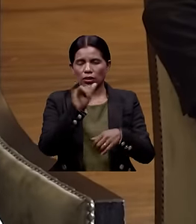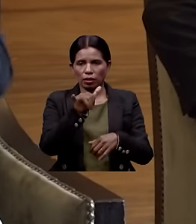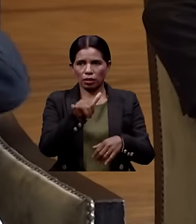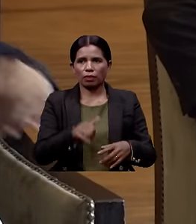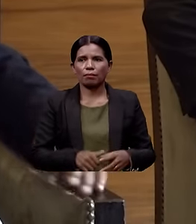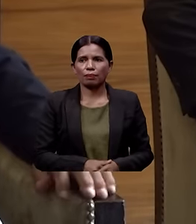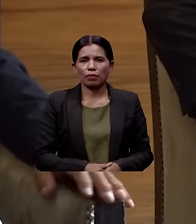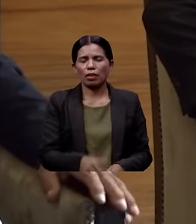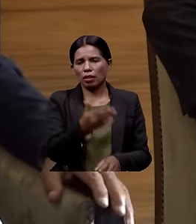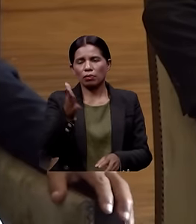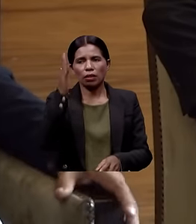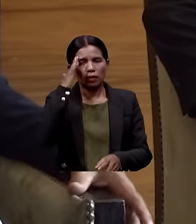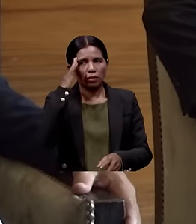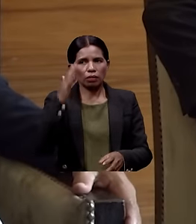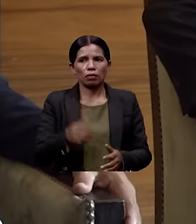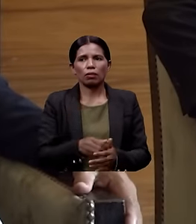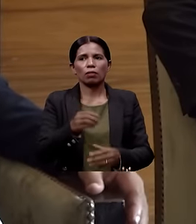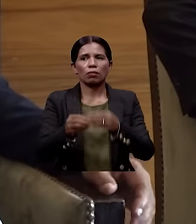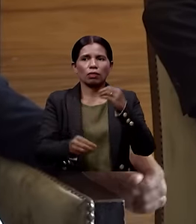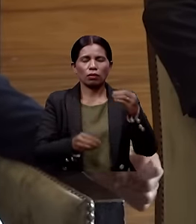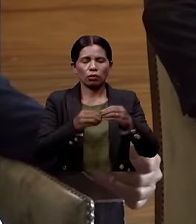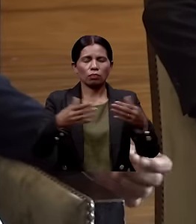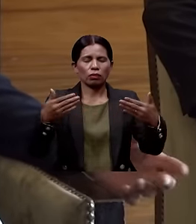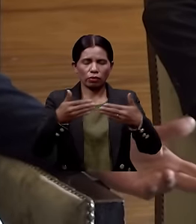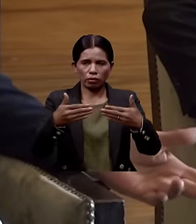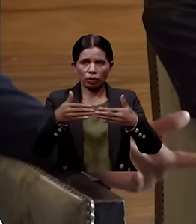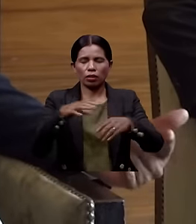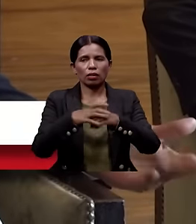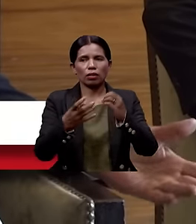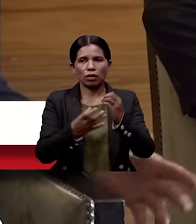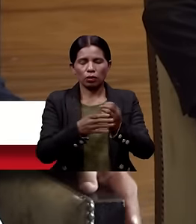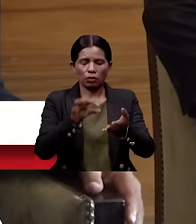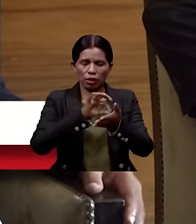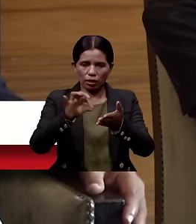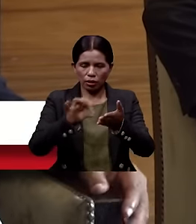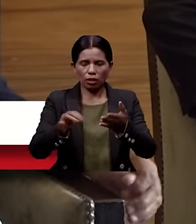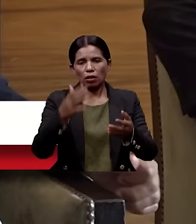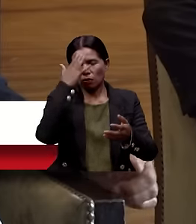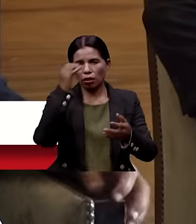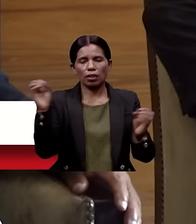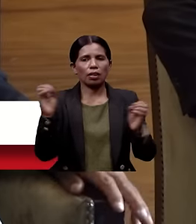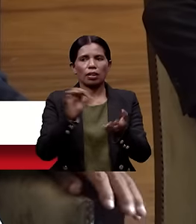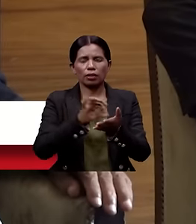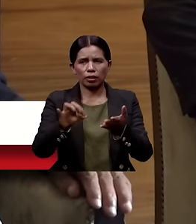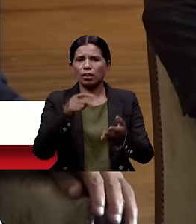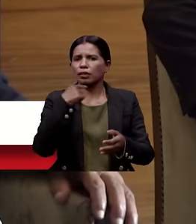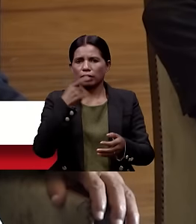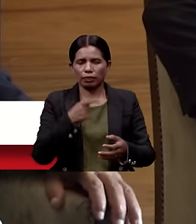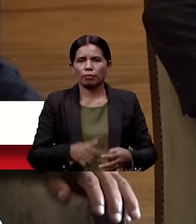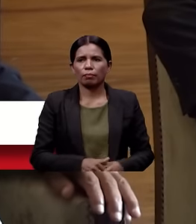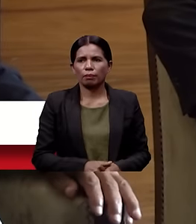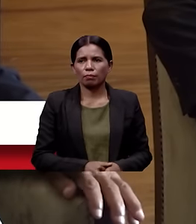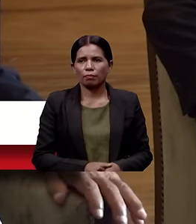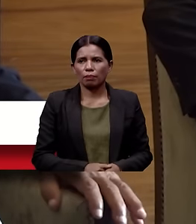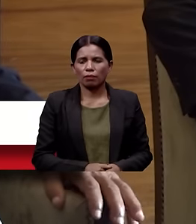na Índia, não, quando uma fronteira, de uma atmaia torcida, não sabe uma glacina, chega.